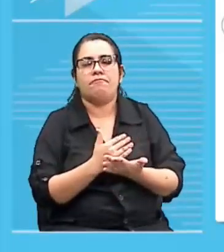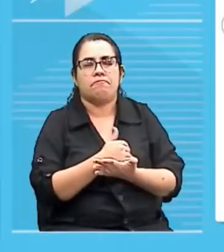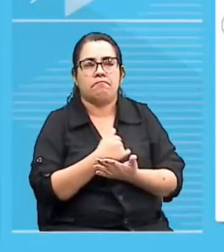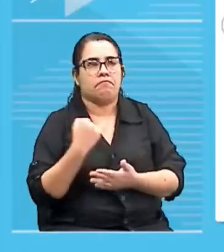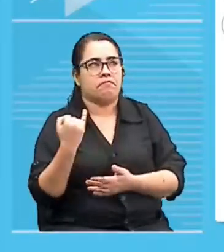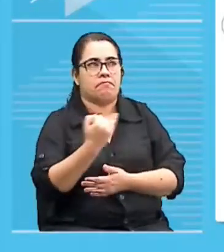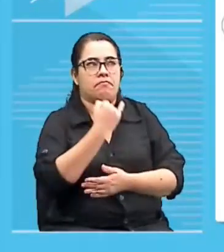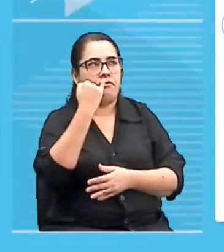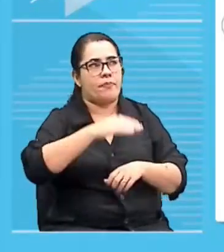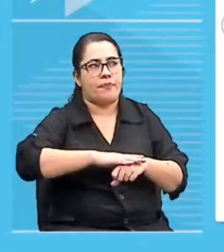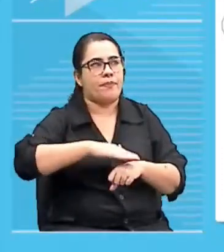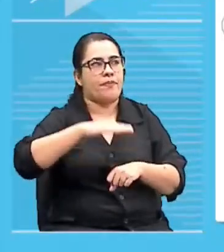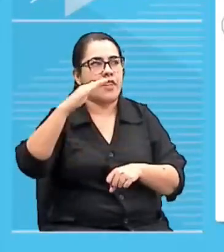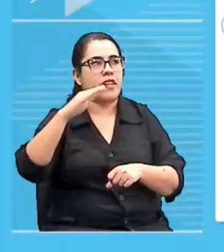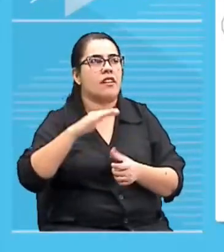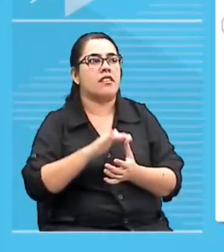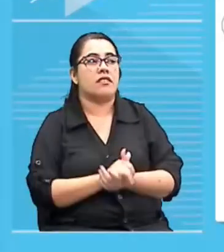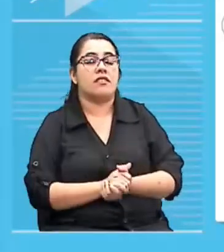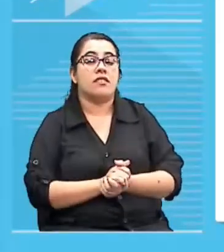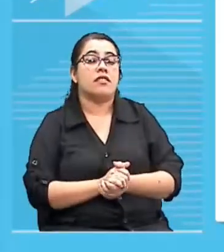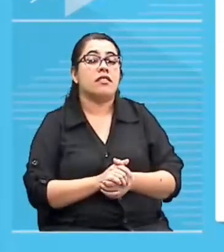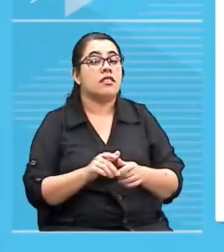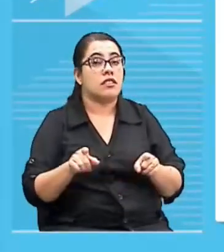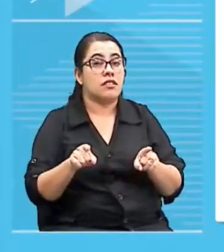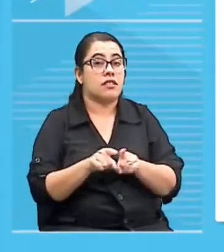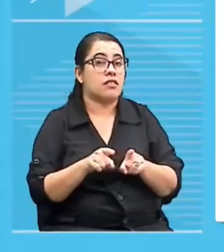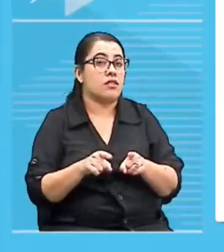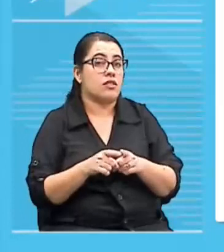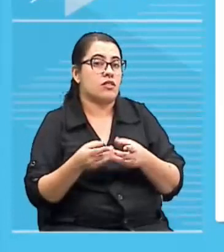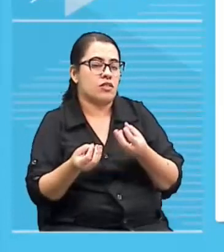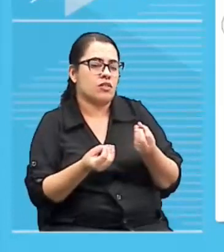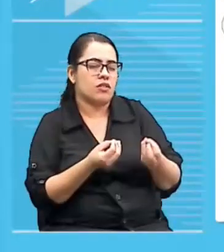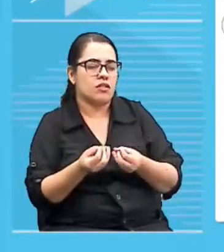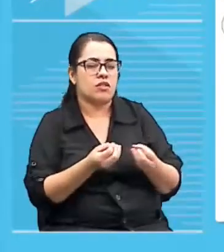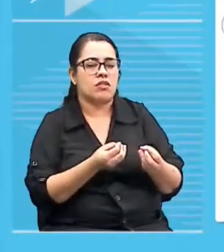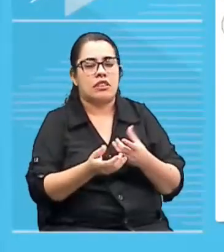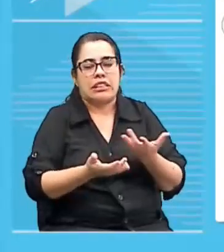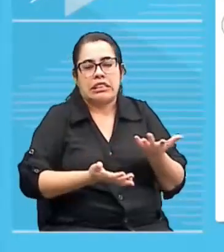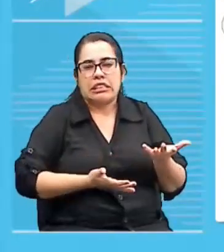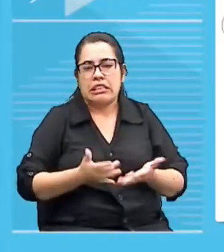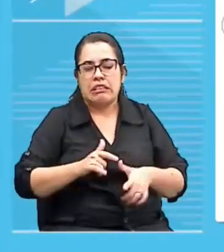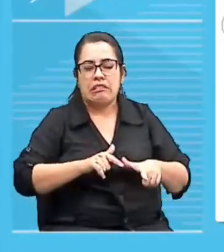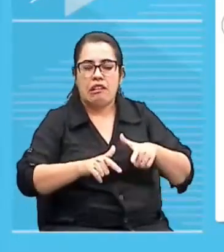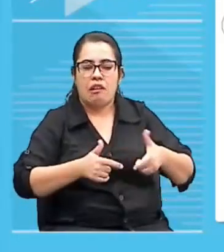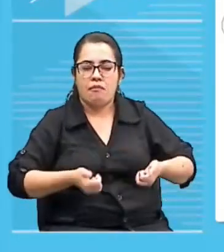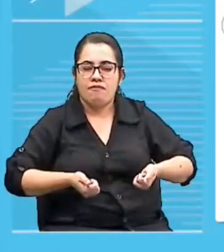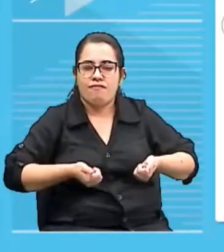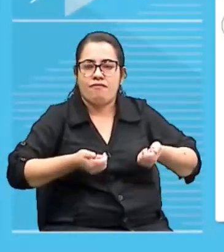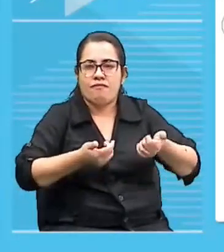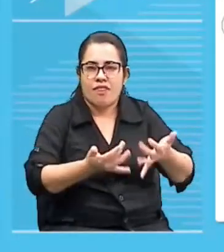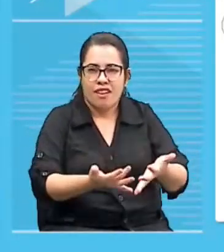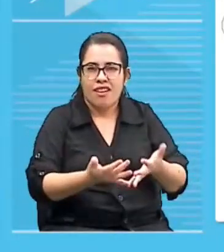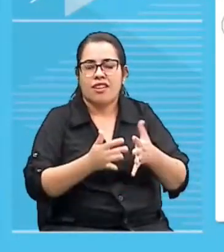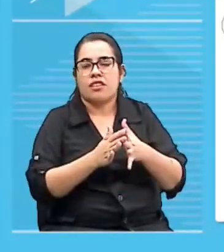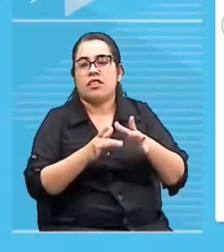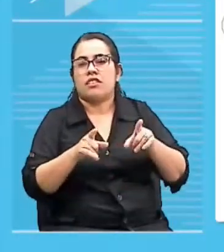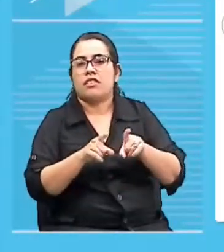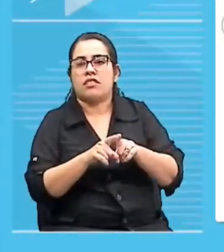outro ponto muito importante. A orientação a serviços. Outra característica,